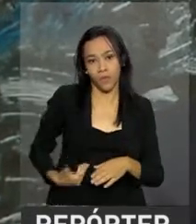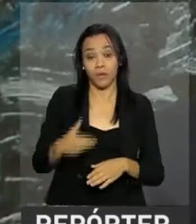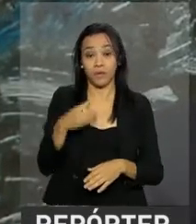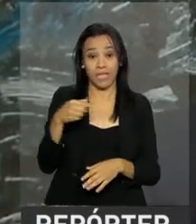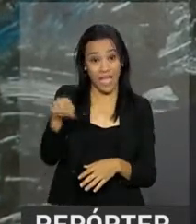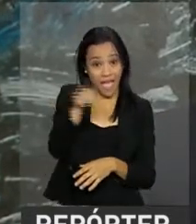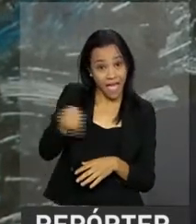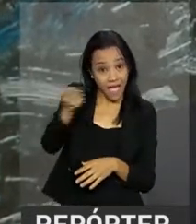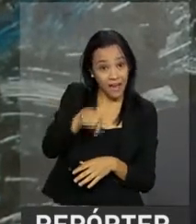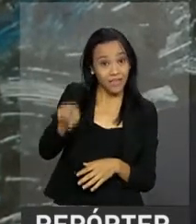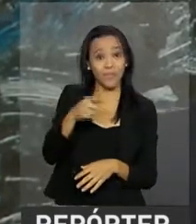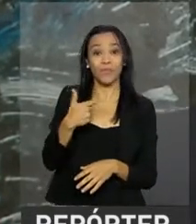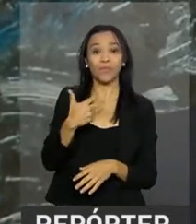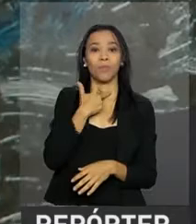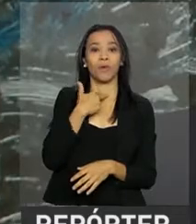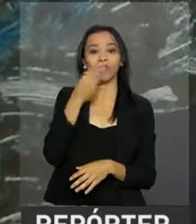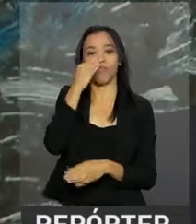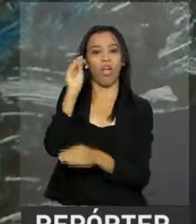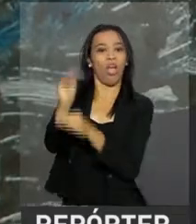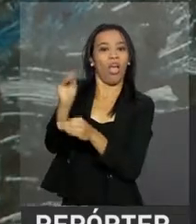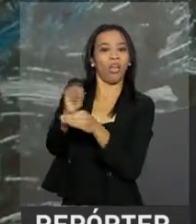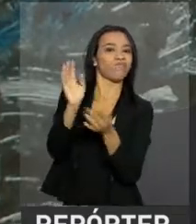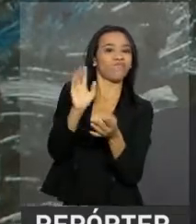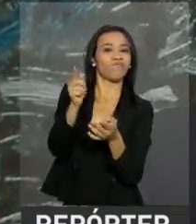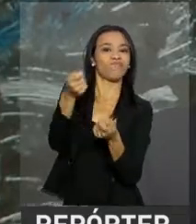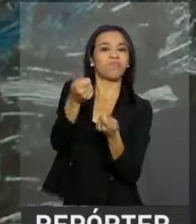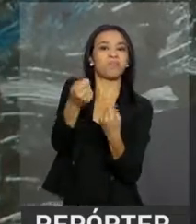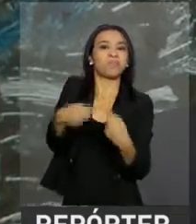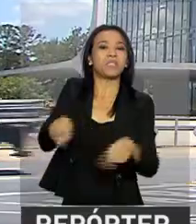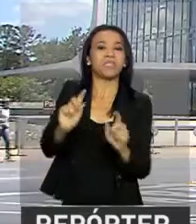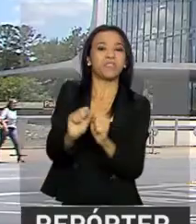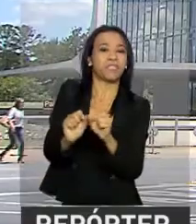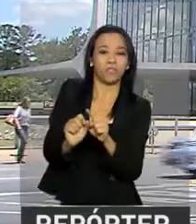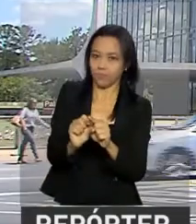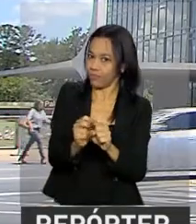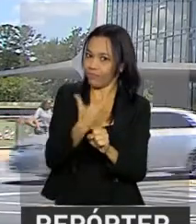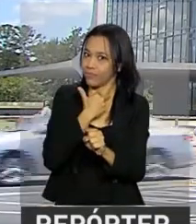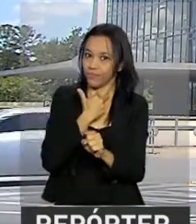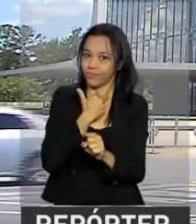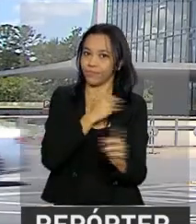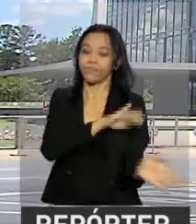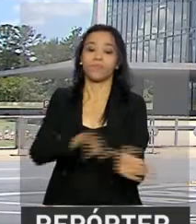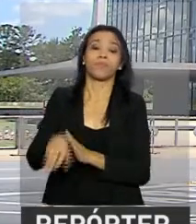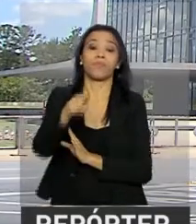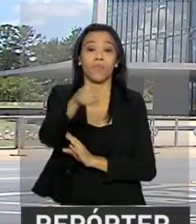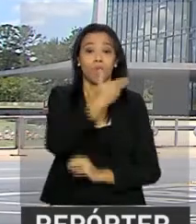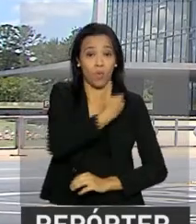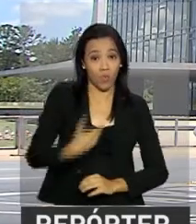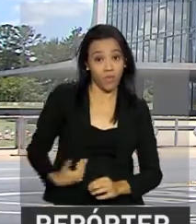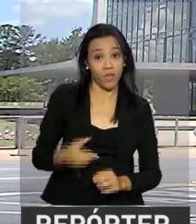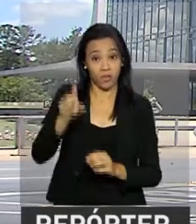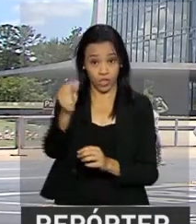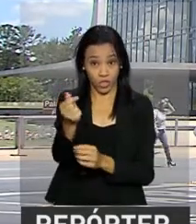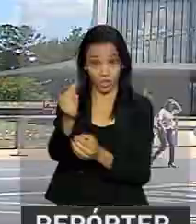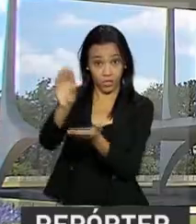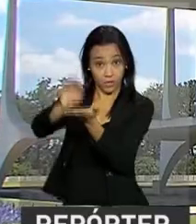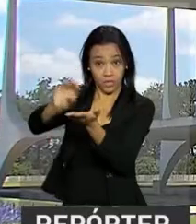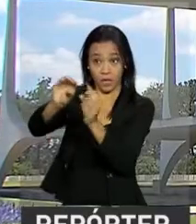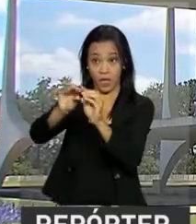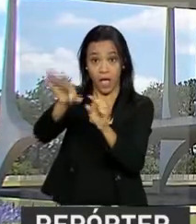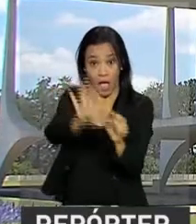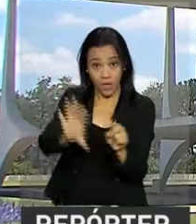não podem ser ignoradas, não podem deixar de ser feitas. Para permitir ao governo remanejar de uma área para